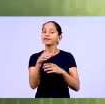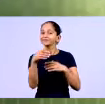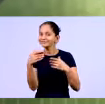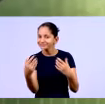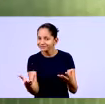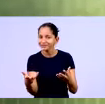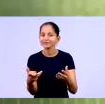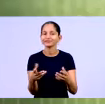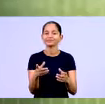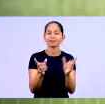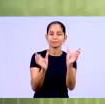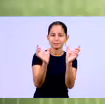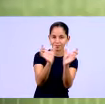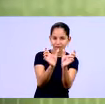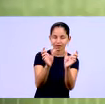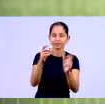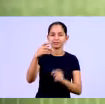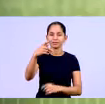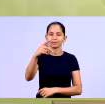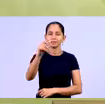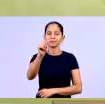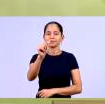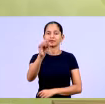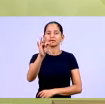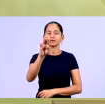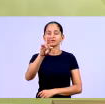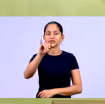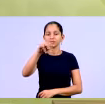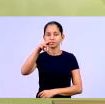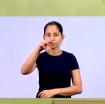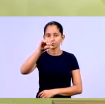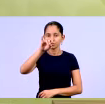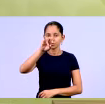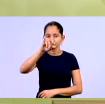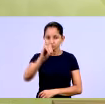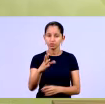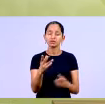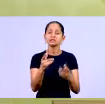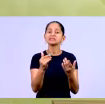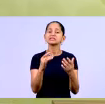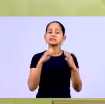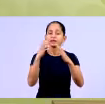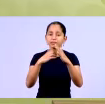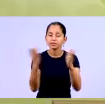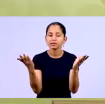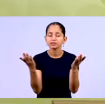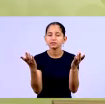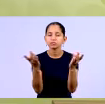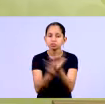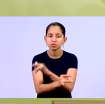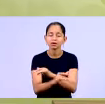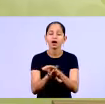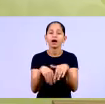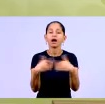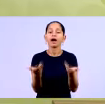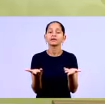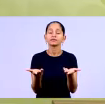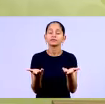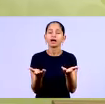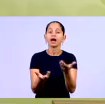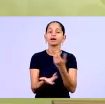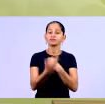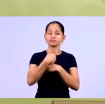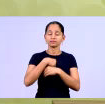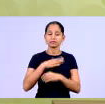Porque, por exemplo, a empresa está lá os sócios, né? E aí, de repente, aquela empresa fecha e aí vai no pessoal,